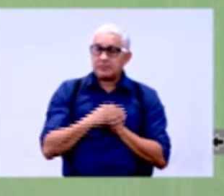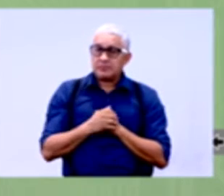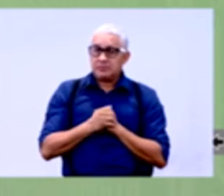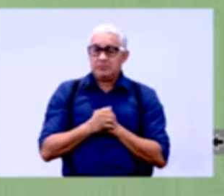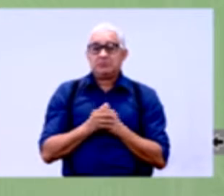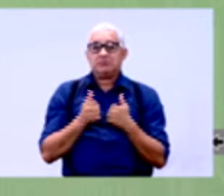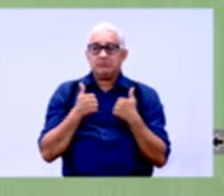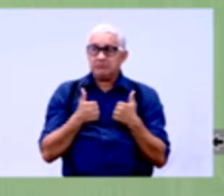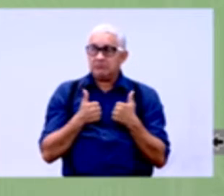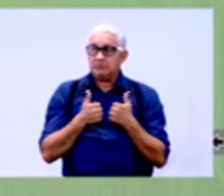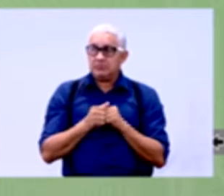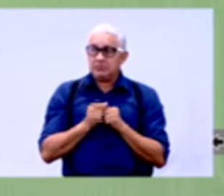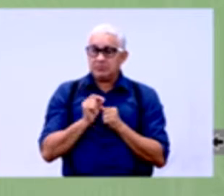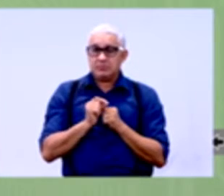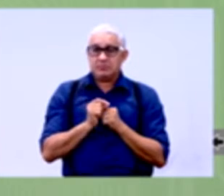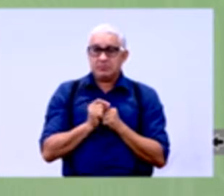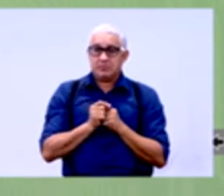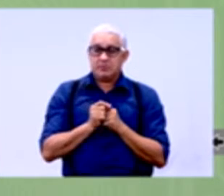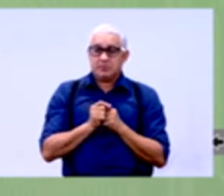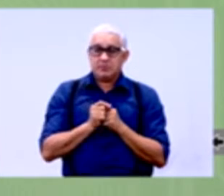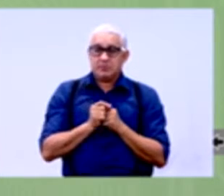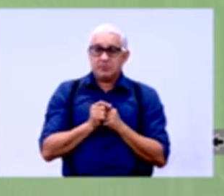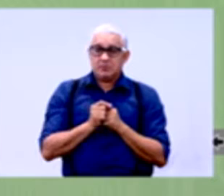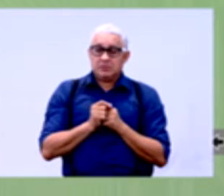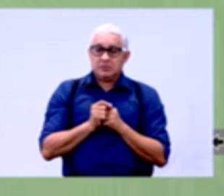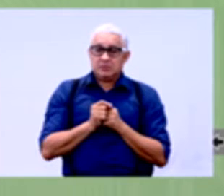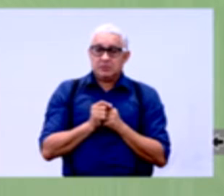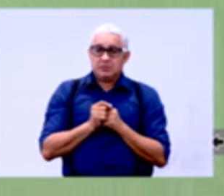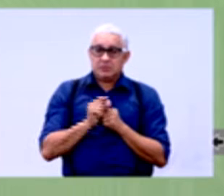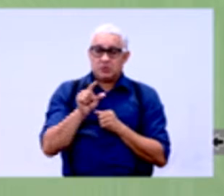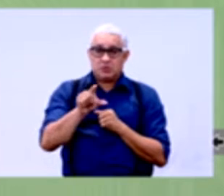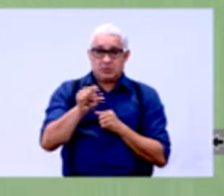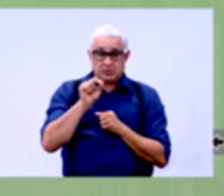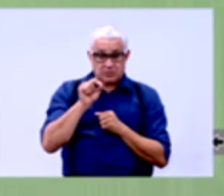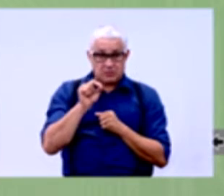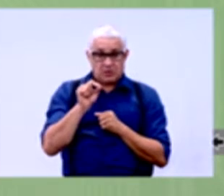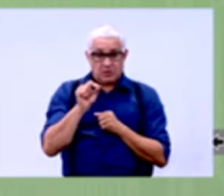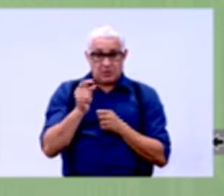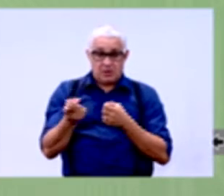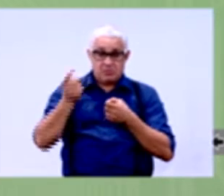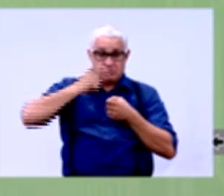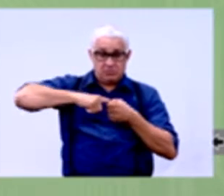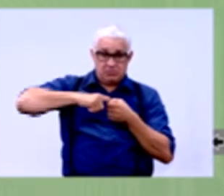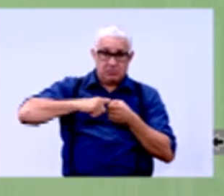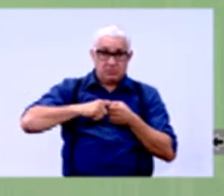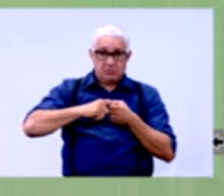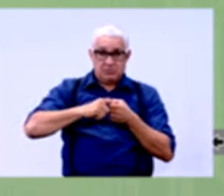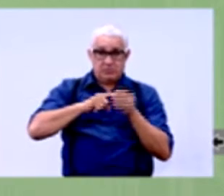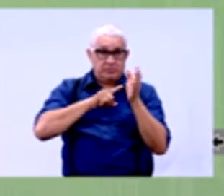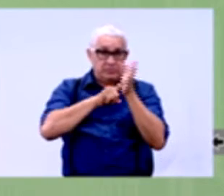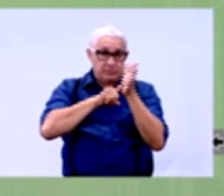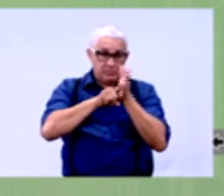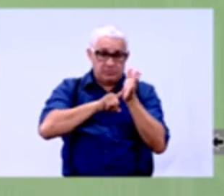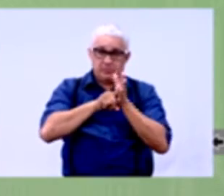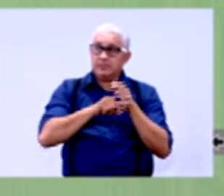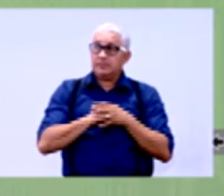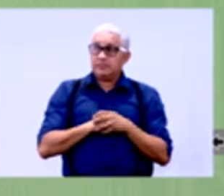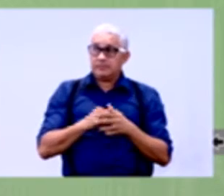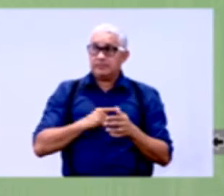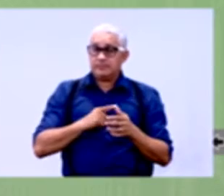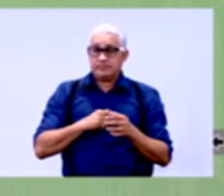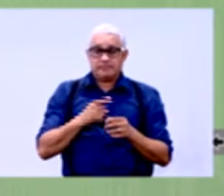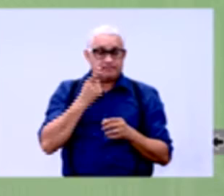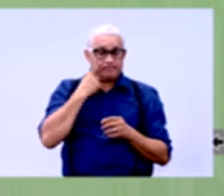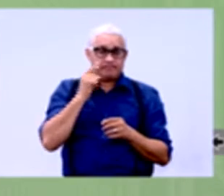Muito bem. Aqui uma representação alternativa para o retorno de consulta, certo? Então, olha